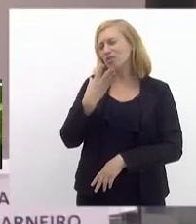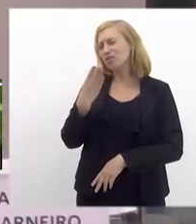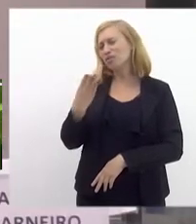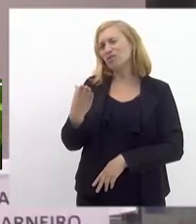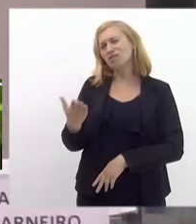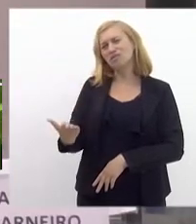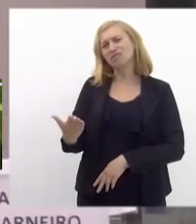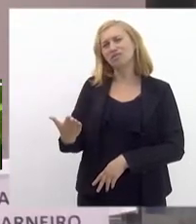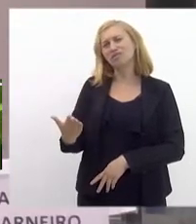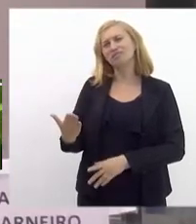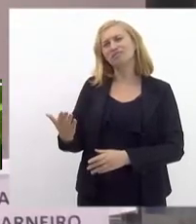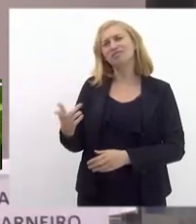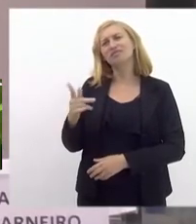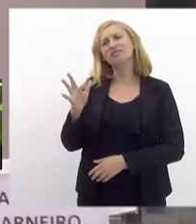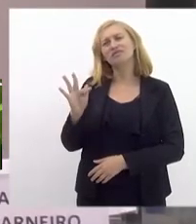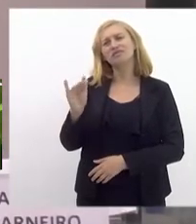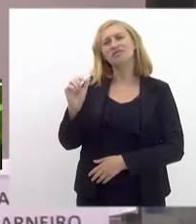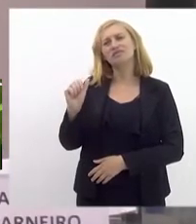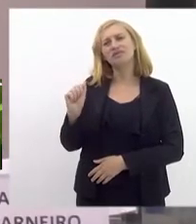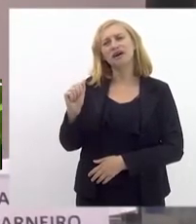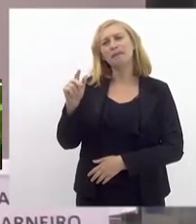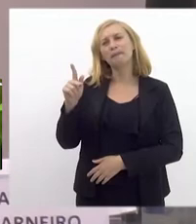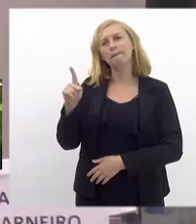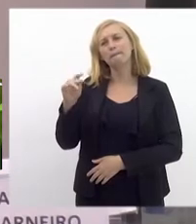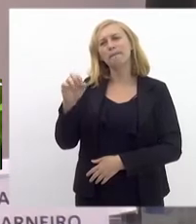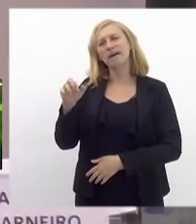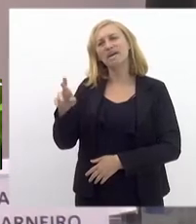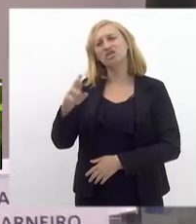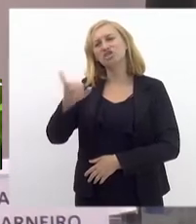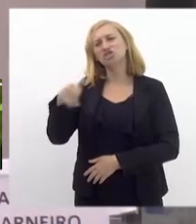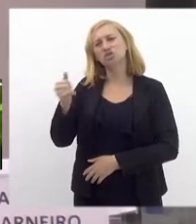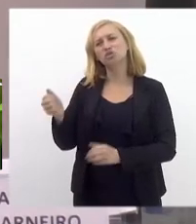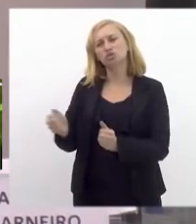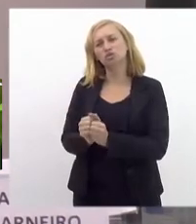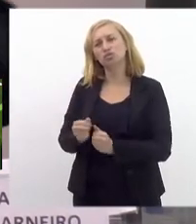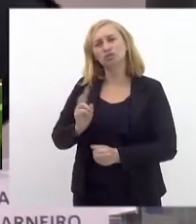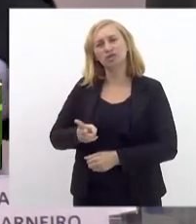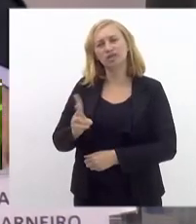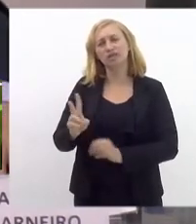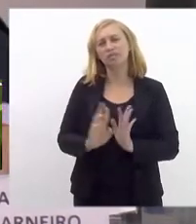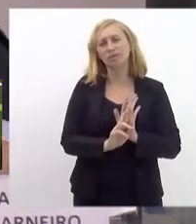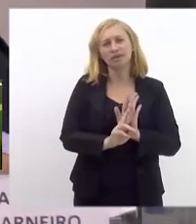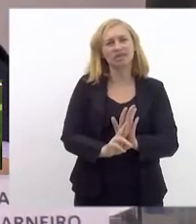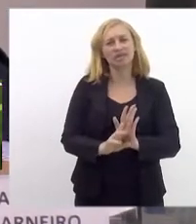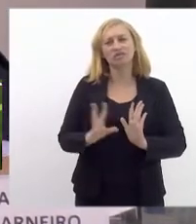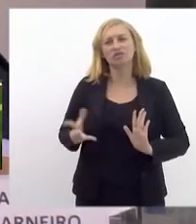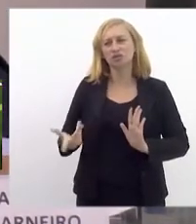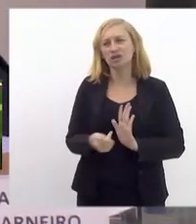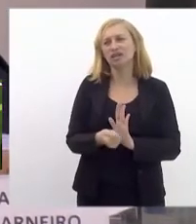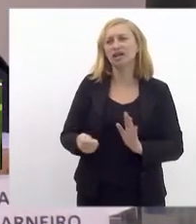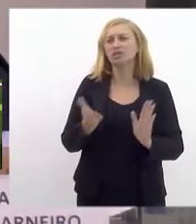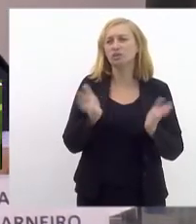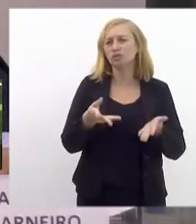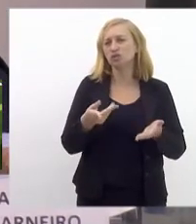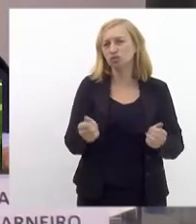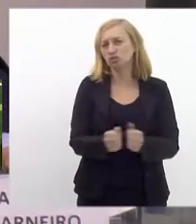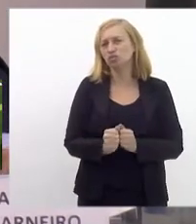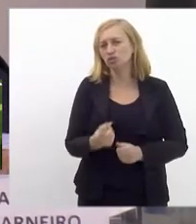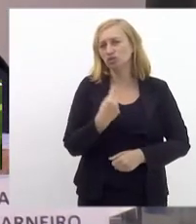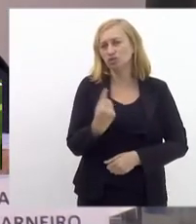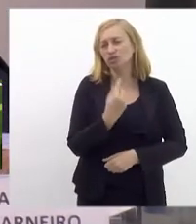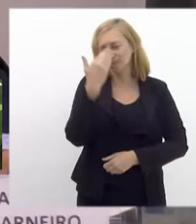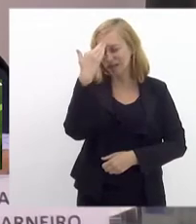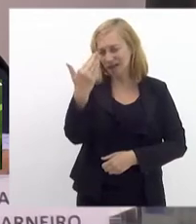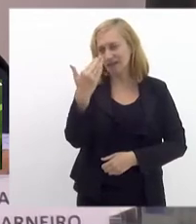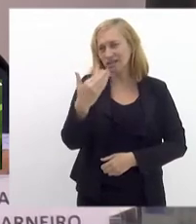A FAPERJ tem participado, mas nem sempre através de você, mas sempre com representações qualificadas. Hoje você está conosco,